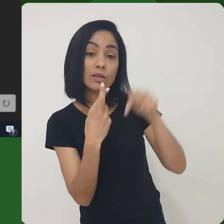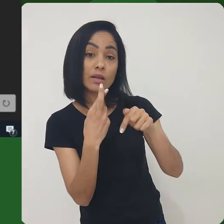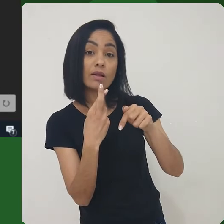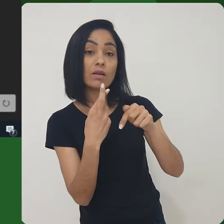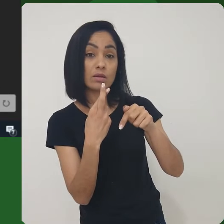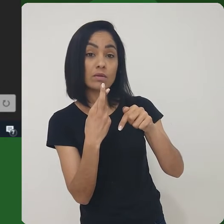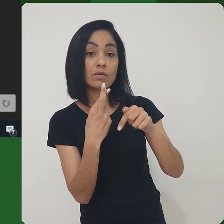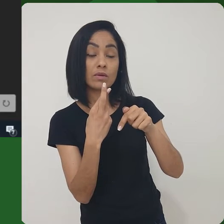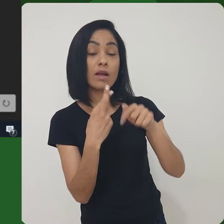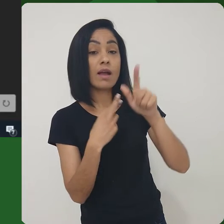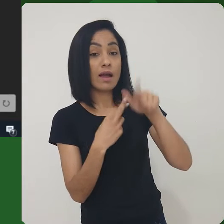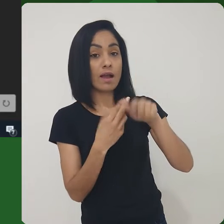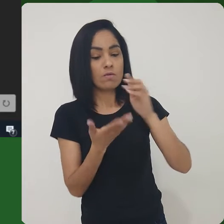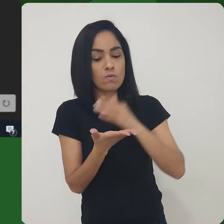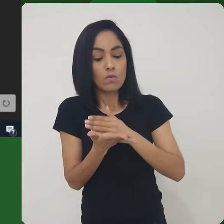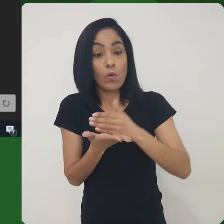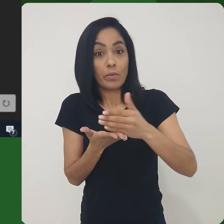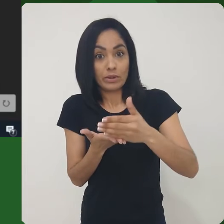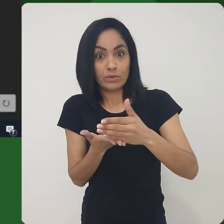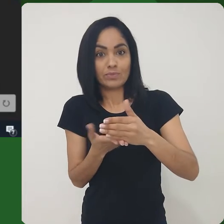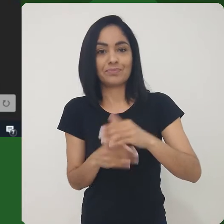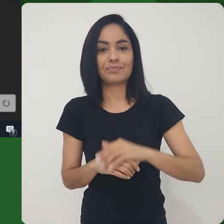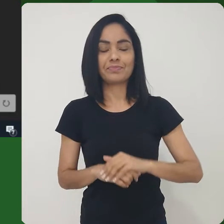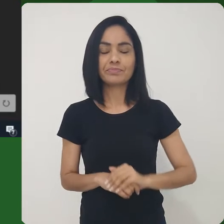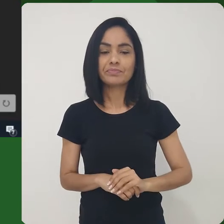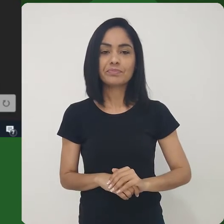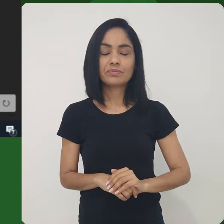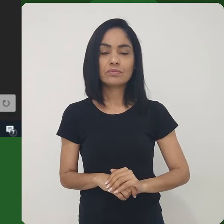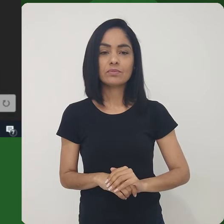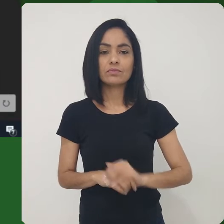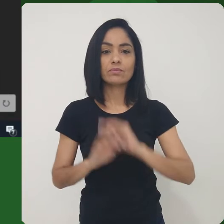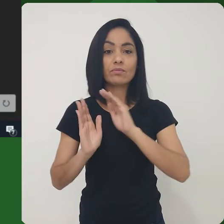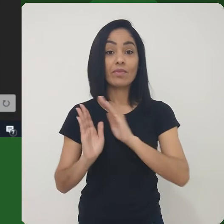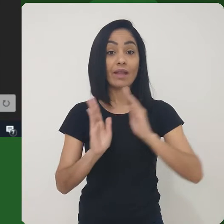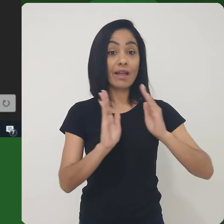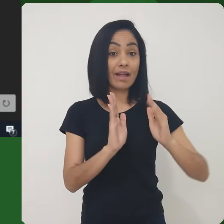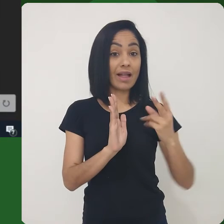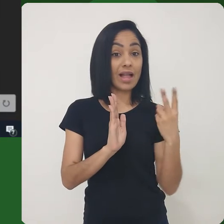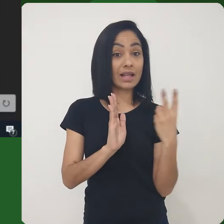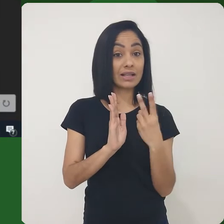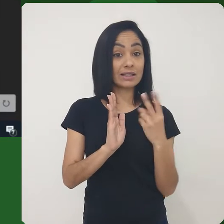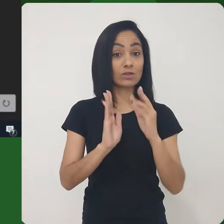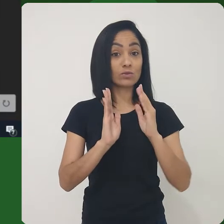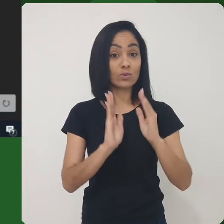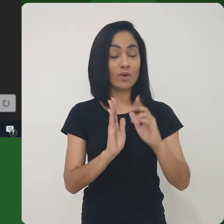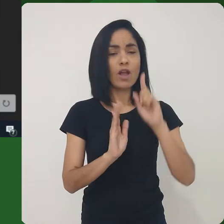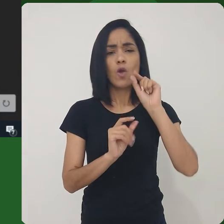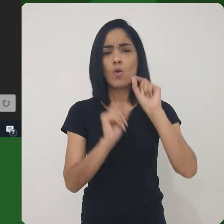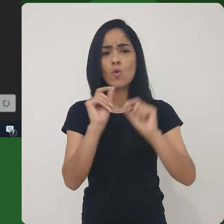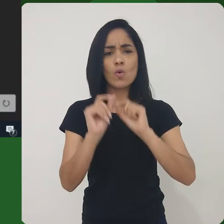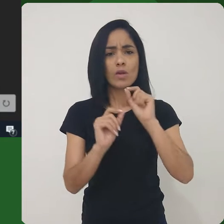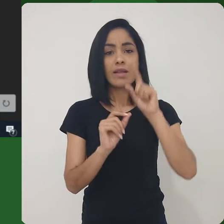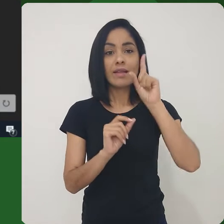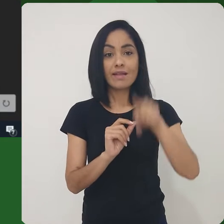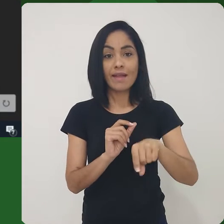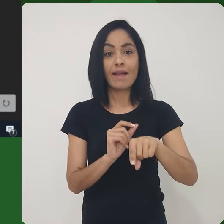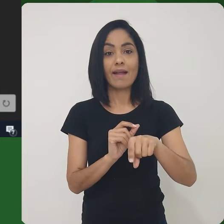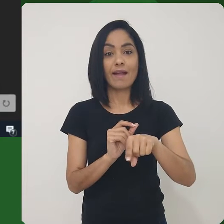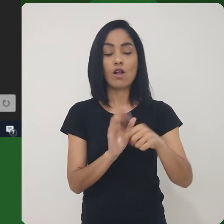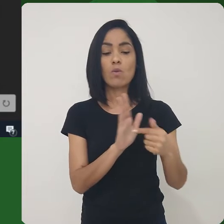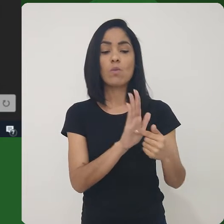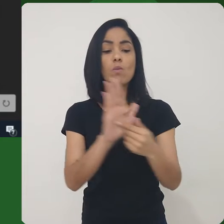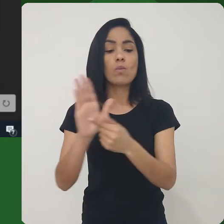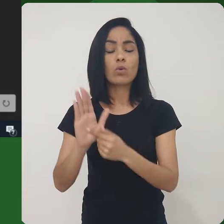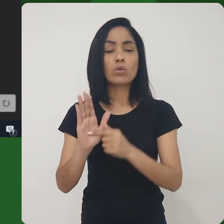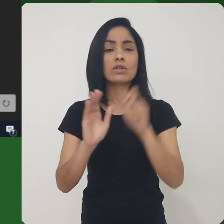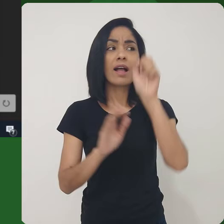Reuniram-se. Então, aqui, essa é a abertura. Aí nós temos a segunda parte, que é a relação e identificação das